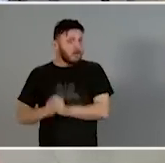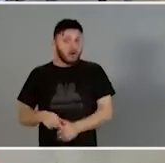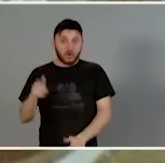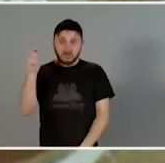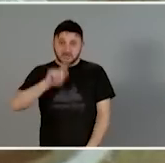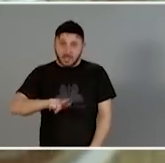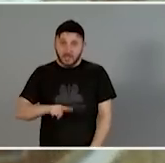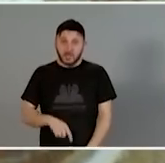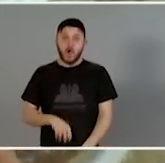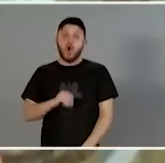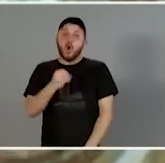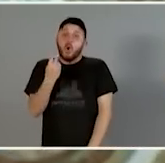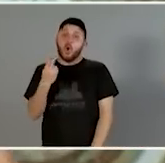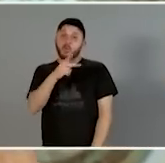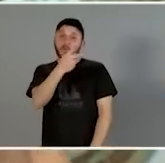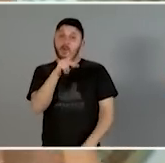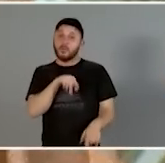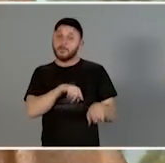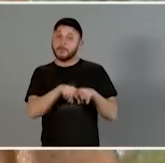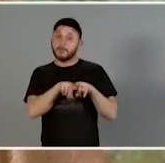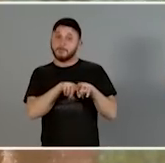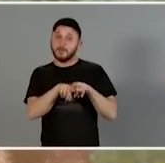ou do irmão,